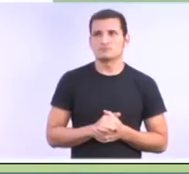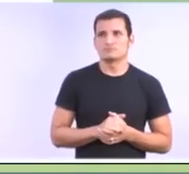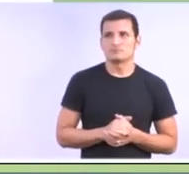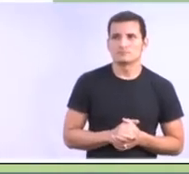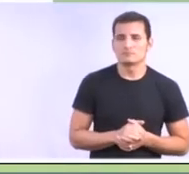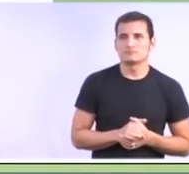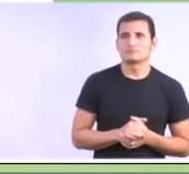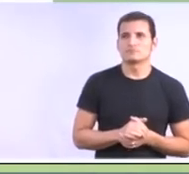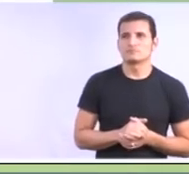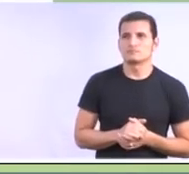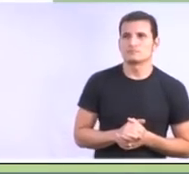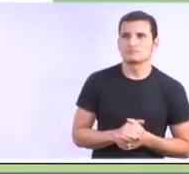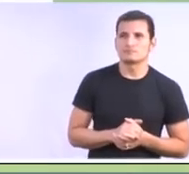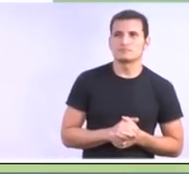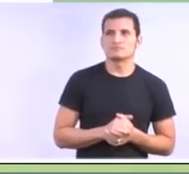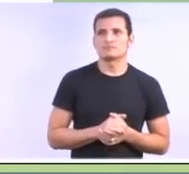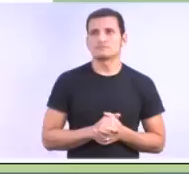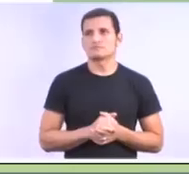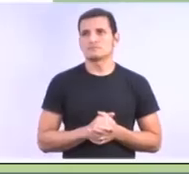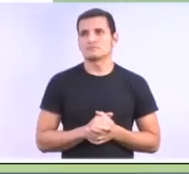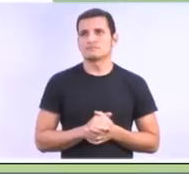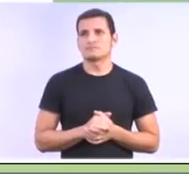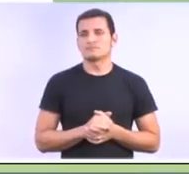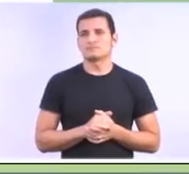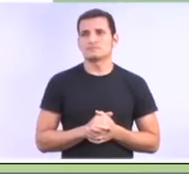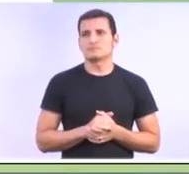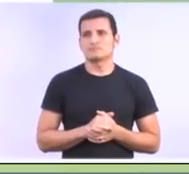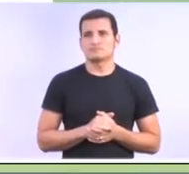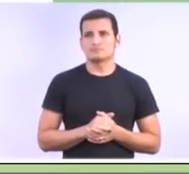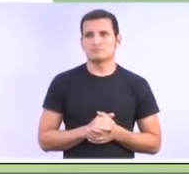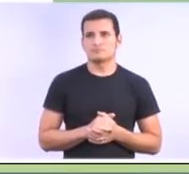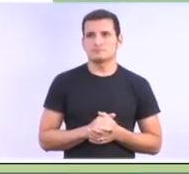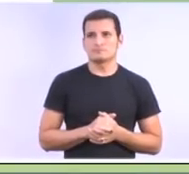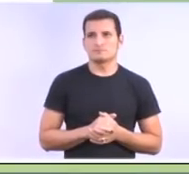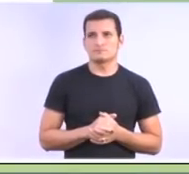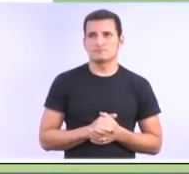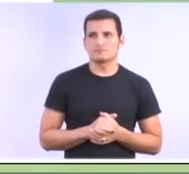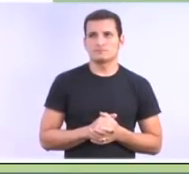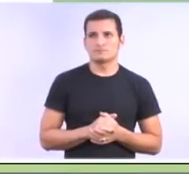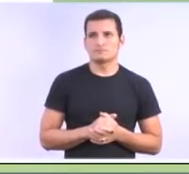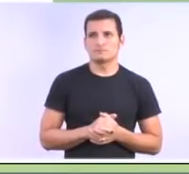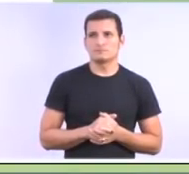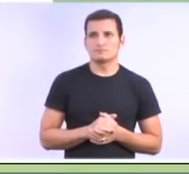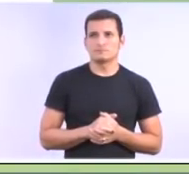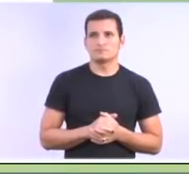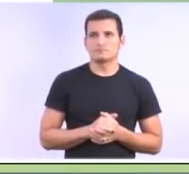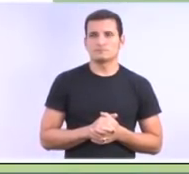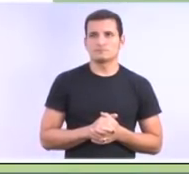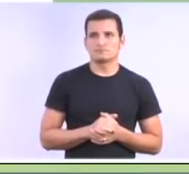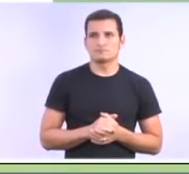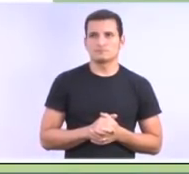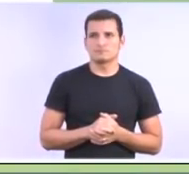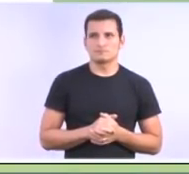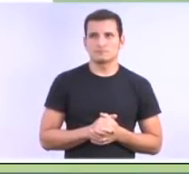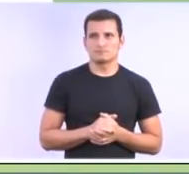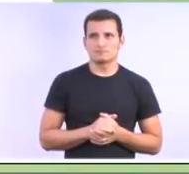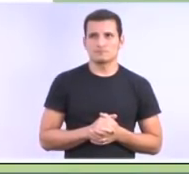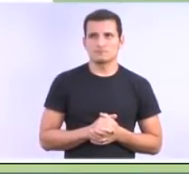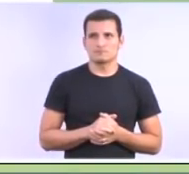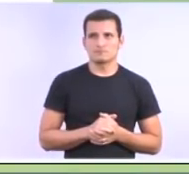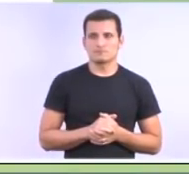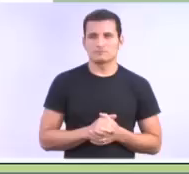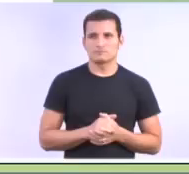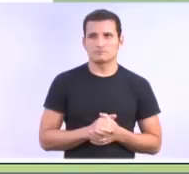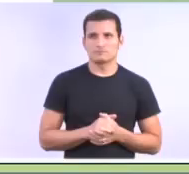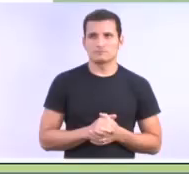me permitir entrar com os dados pelo teclado. Logo depois, eu vou instanciar